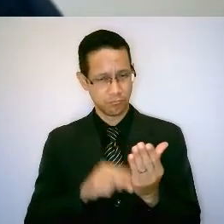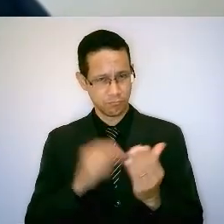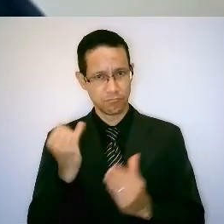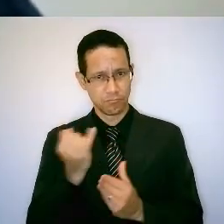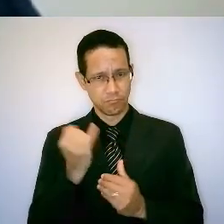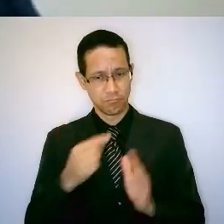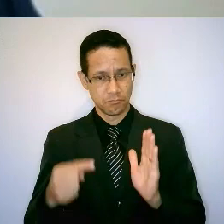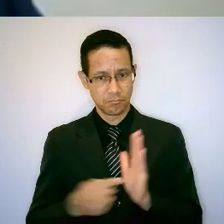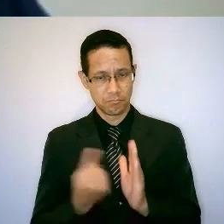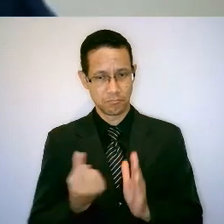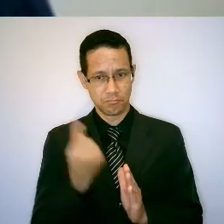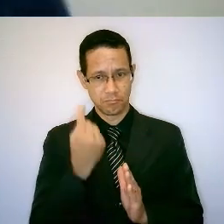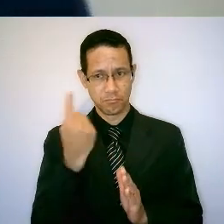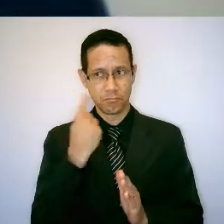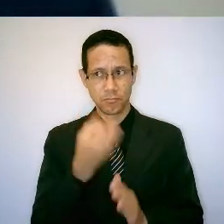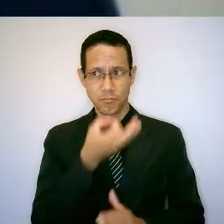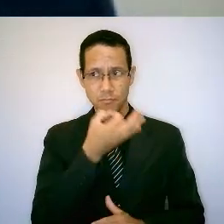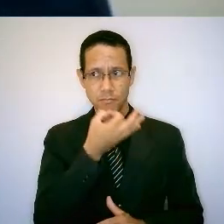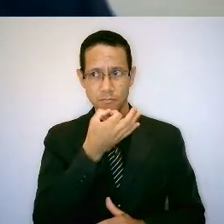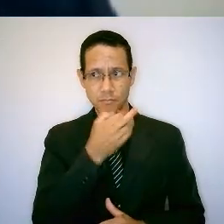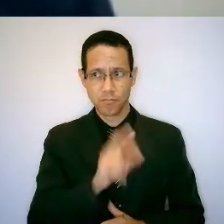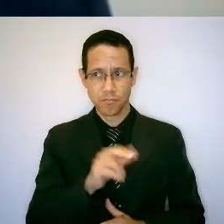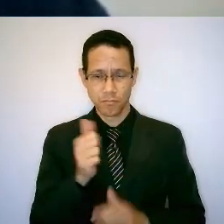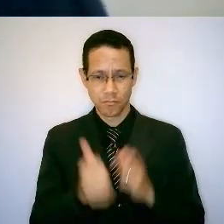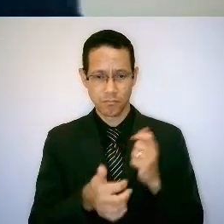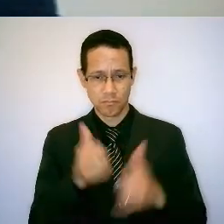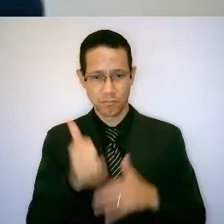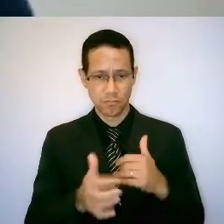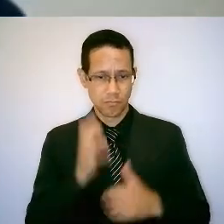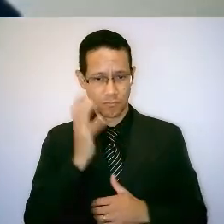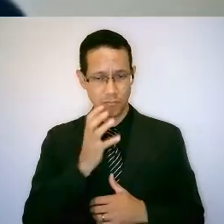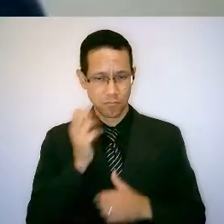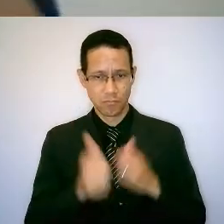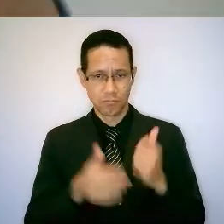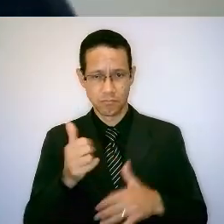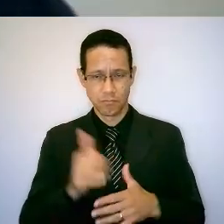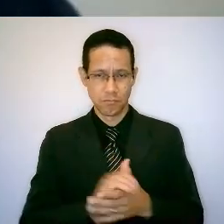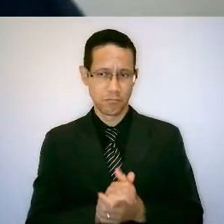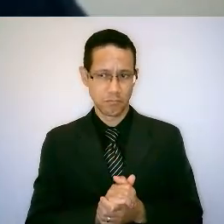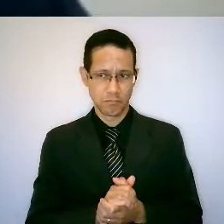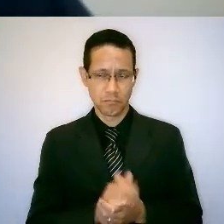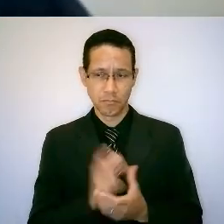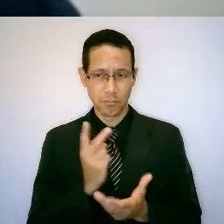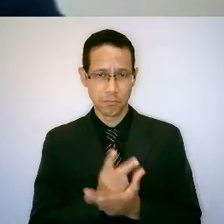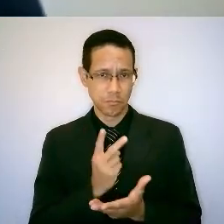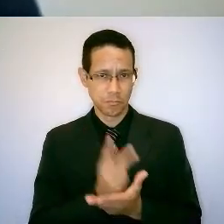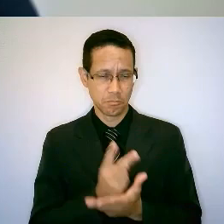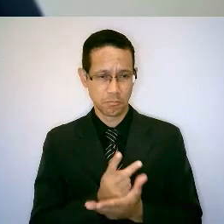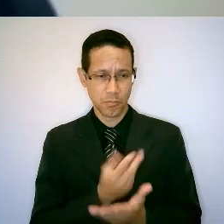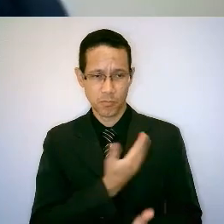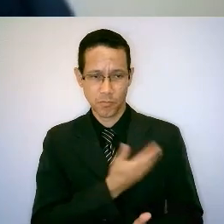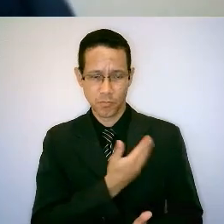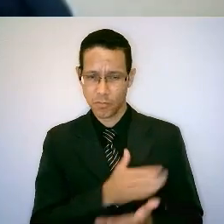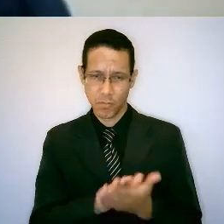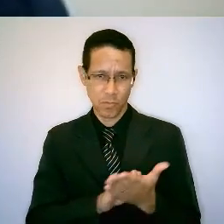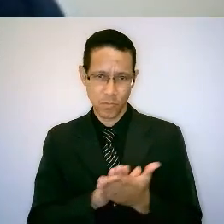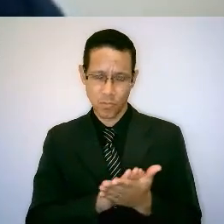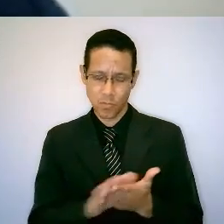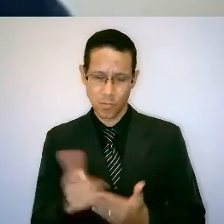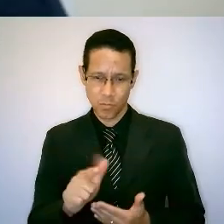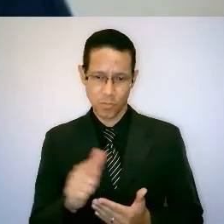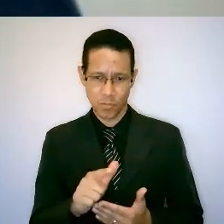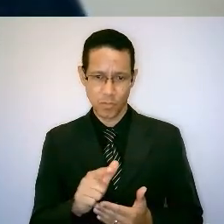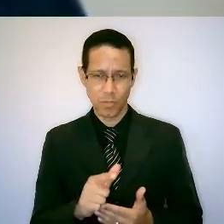no posicionamento acerca do que foi exposto na minha peração buscando sempre em parcialidade em nome da ampla defesa e do contraditório